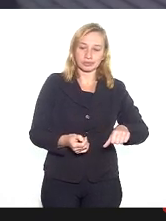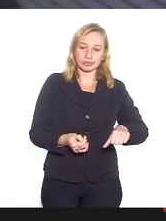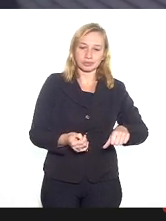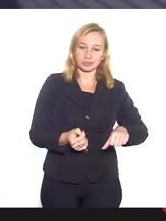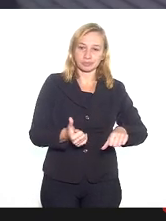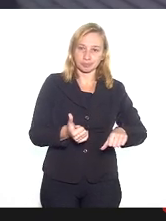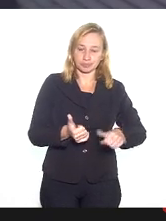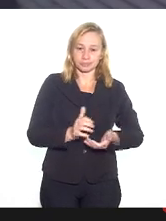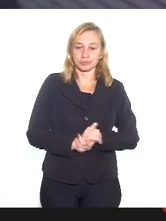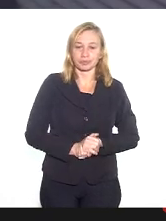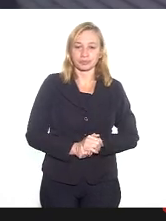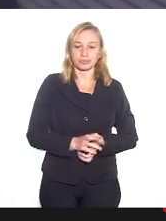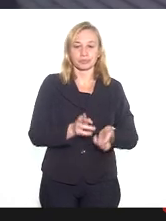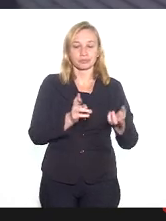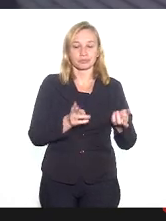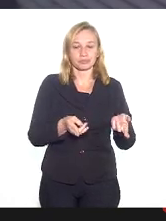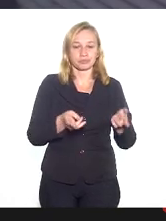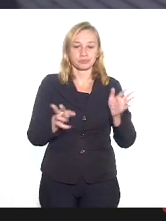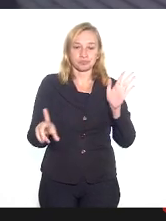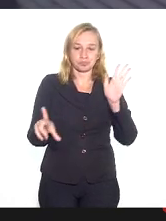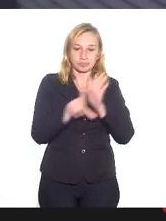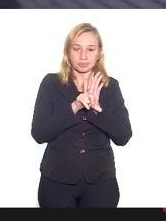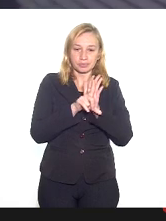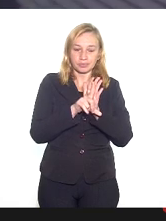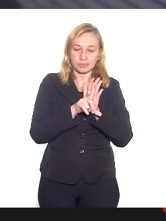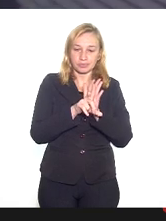algumas restrições em relação